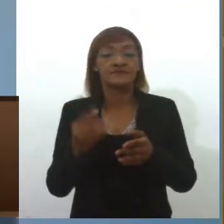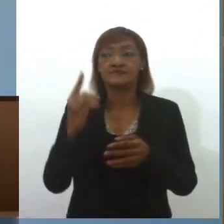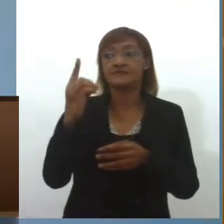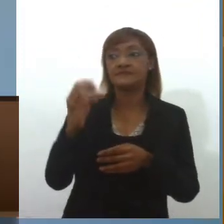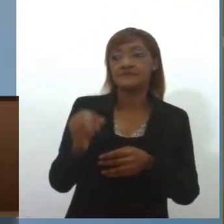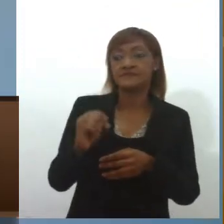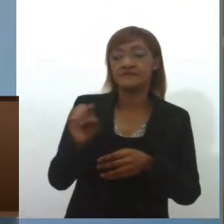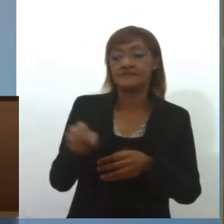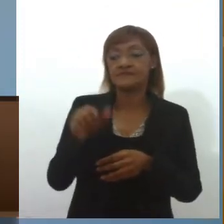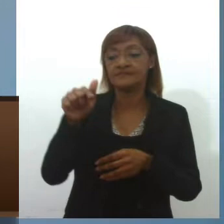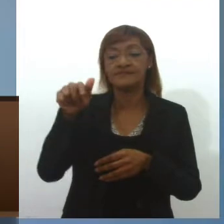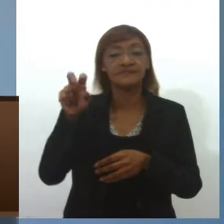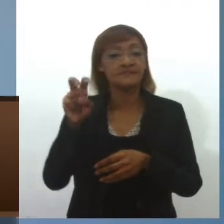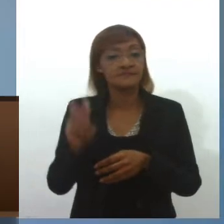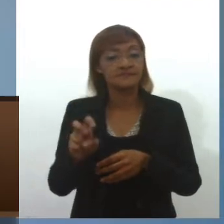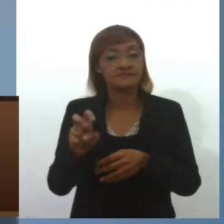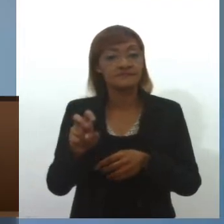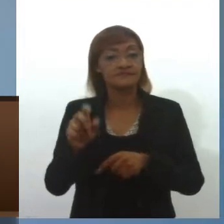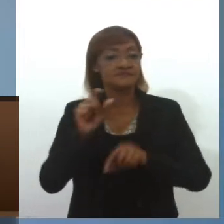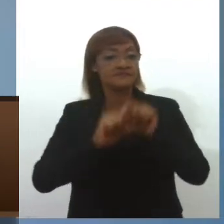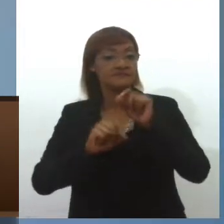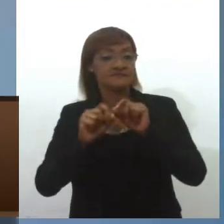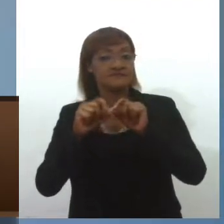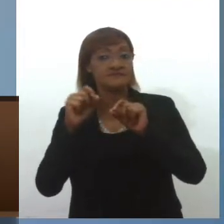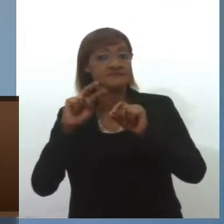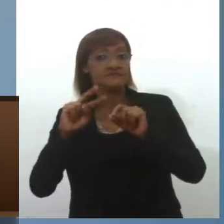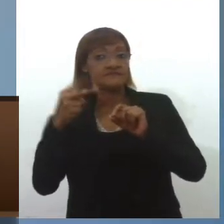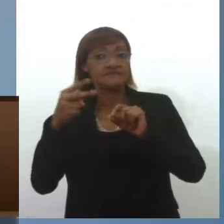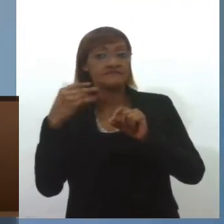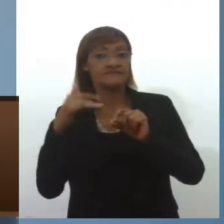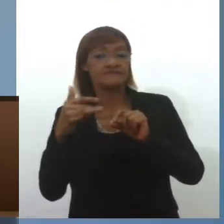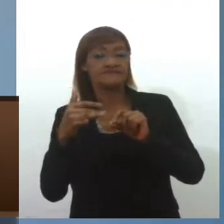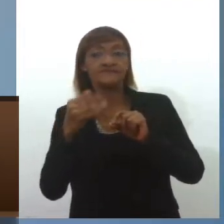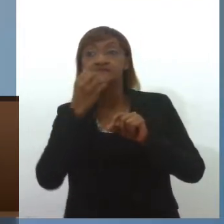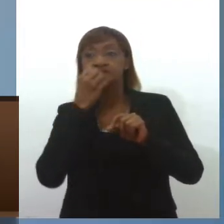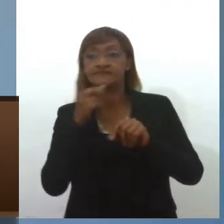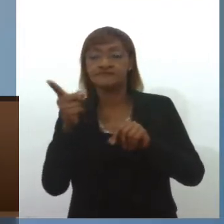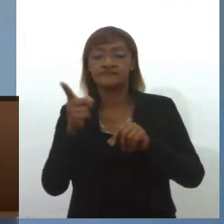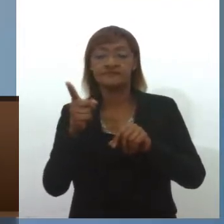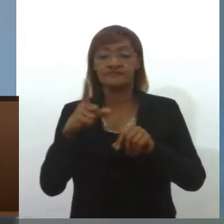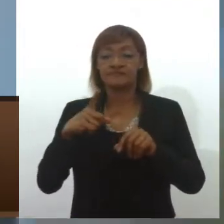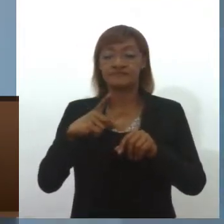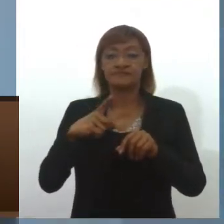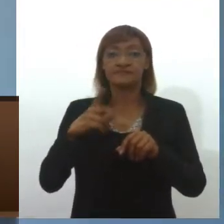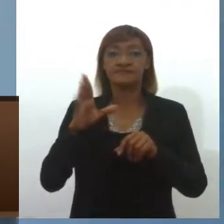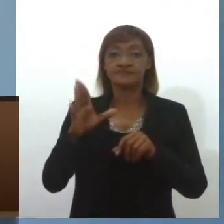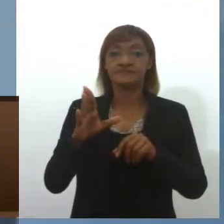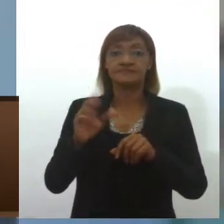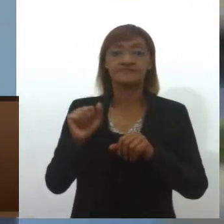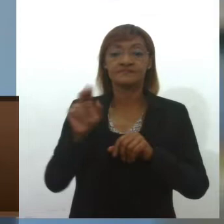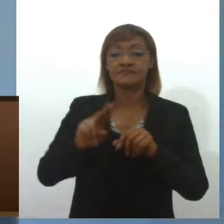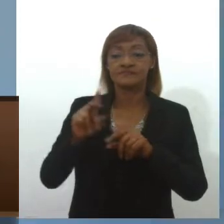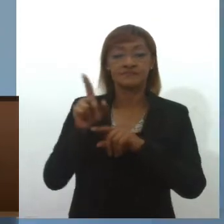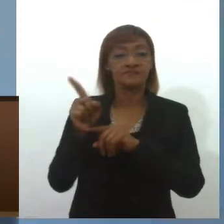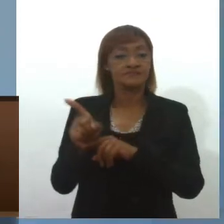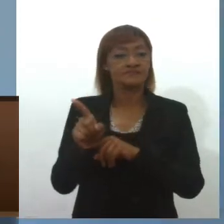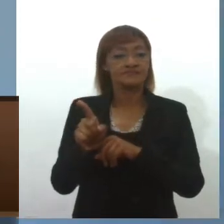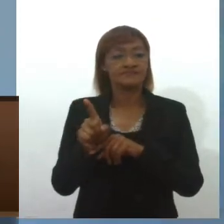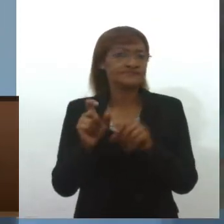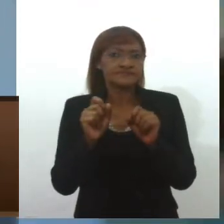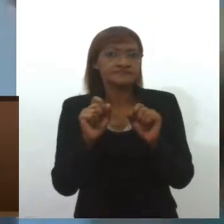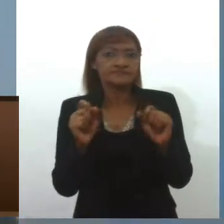10,75, o custo desse título é muito mais elevado. Isso é bom para quem investe. Claro, óbvio, está recebendo agora um juros